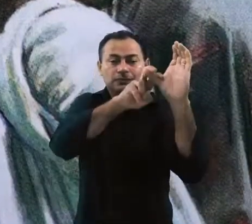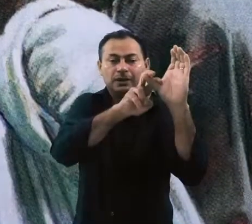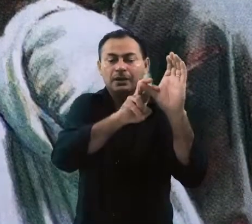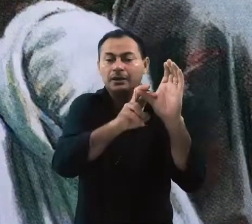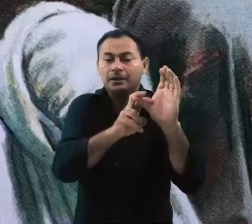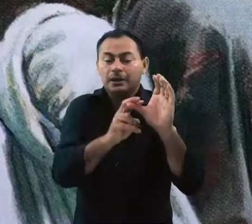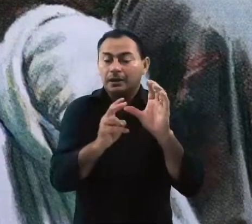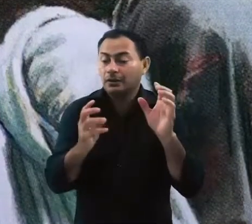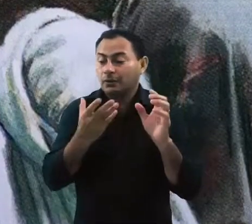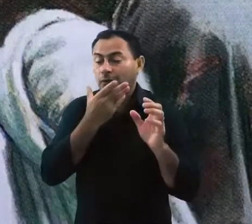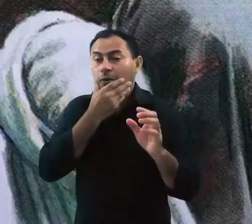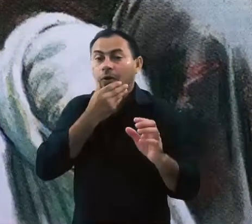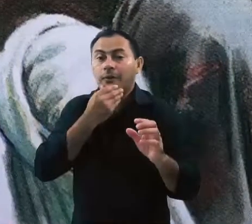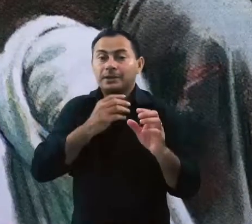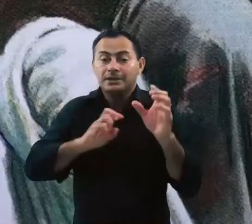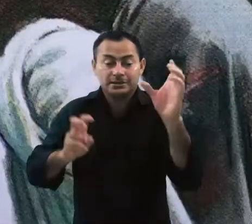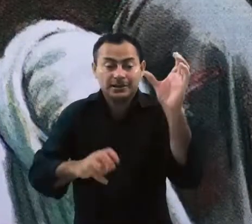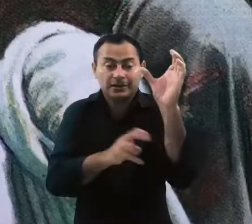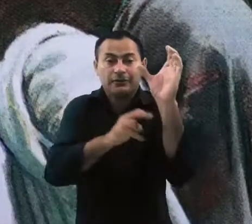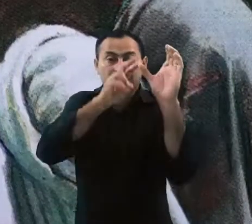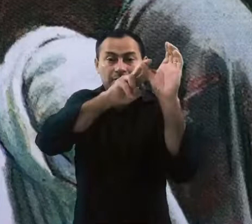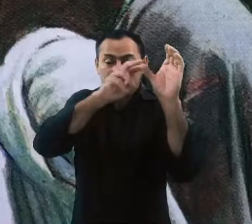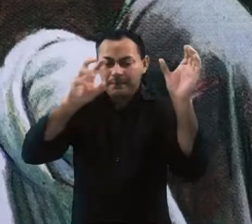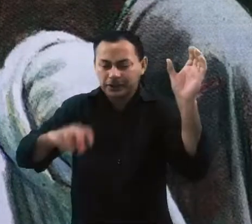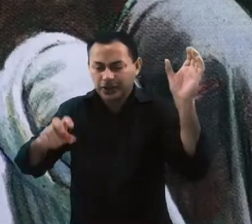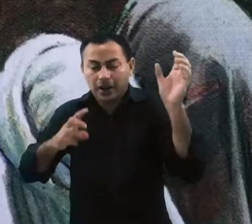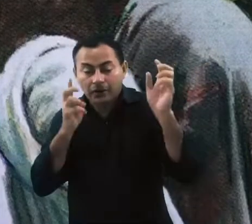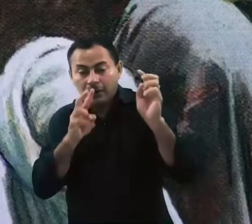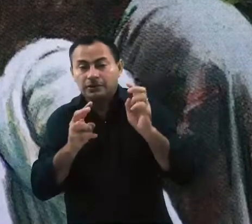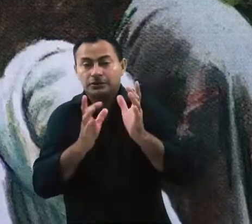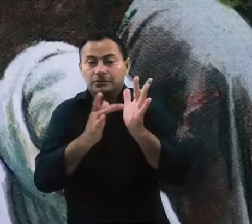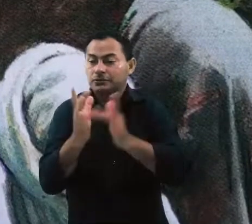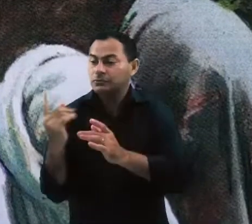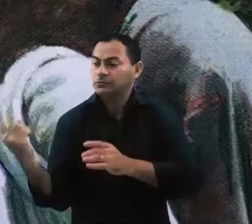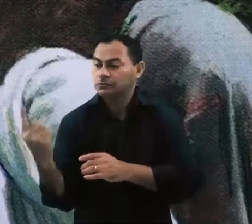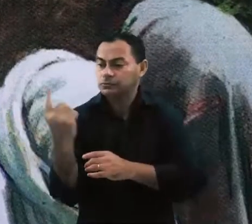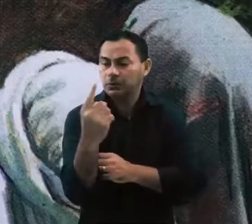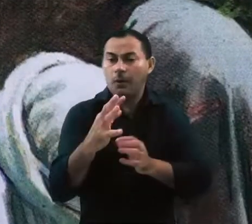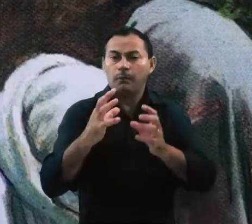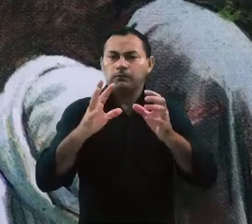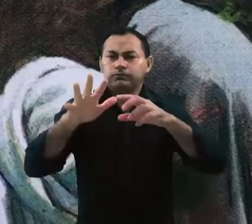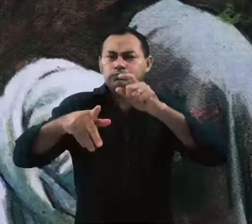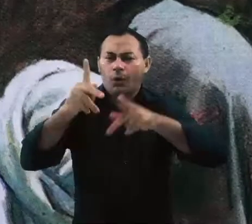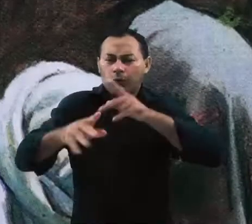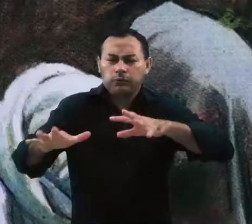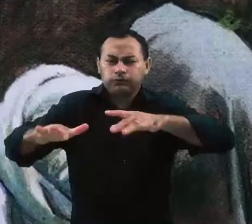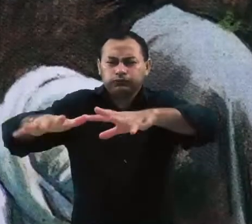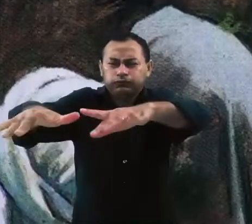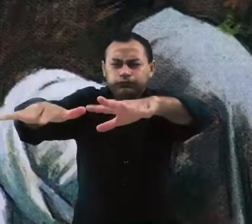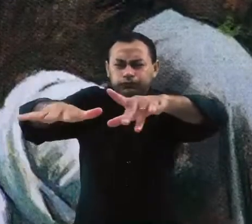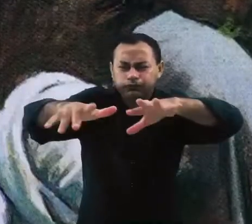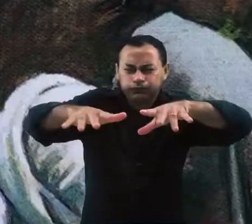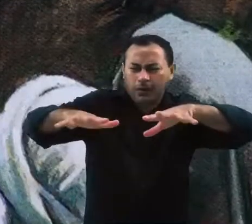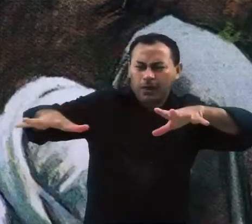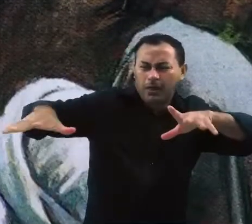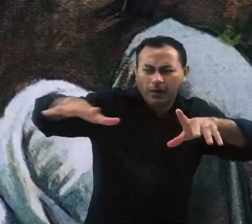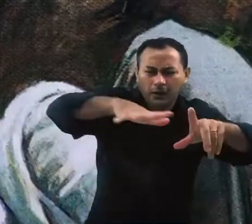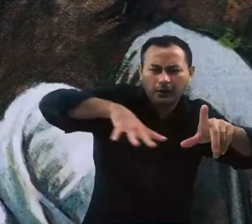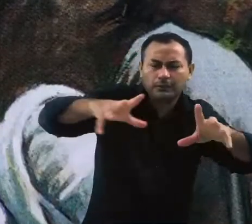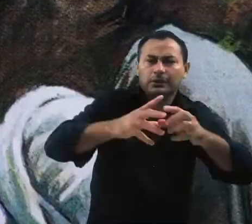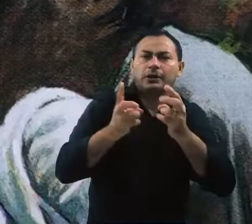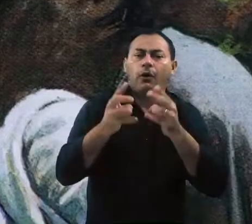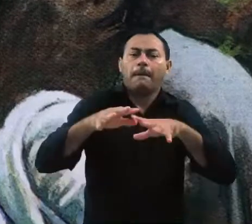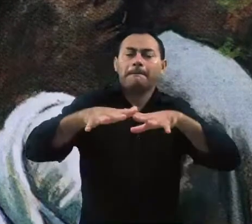vir o senhor e conhecê-lo pessoalmente que saiu correndo e subiu numa árvore Jesus ia passando por aquele caminho e toda a multidão acompanhava